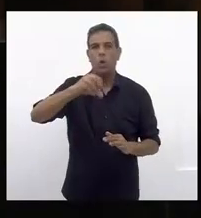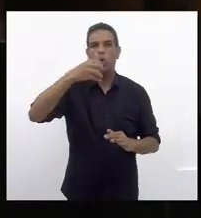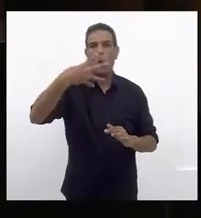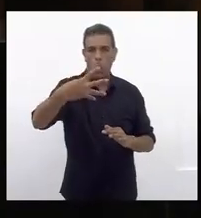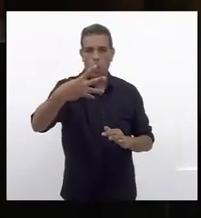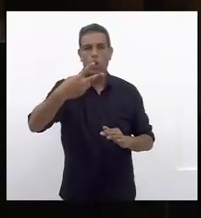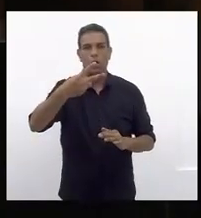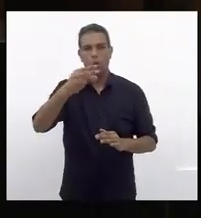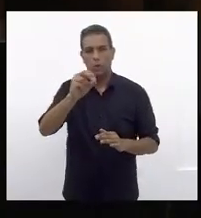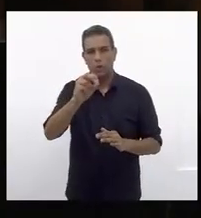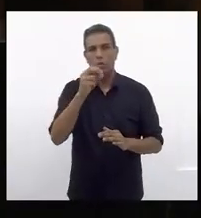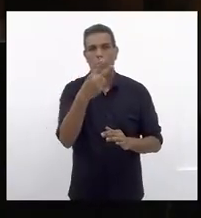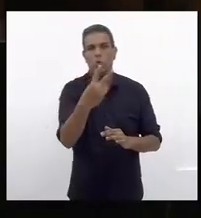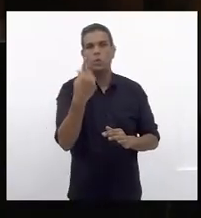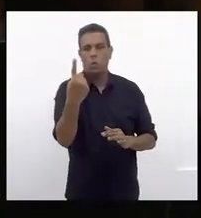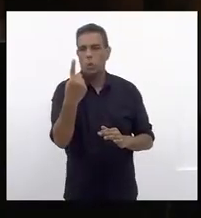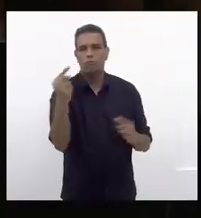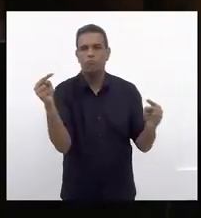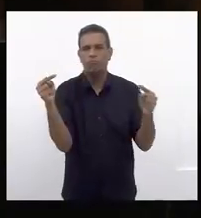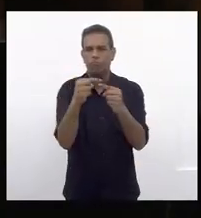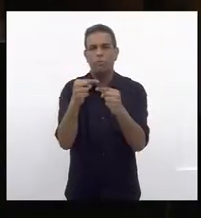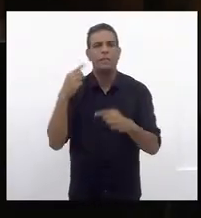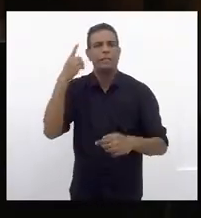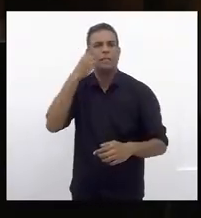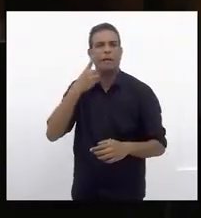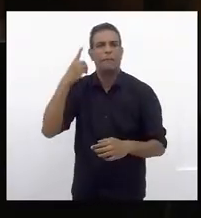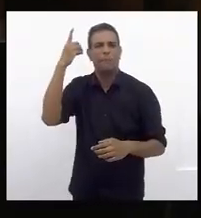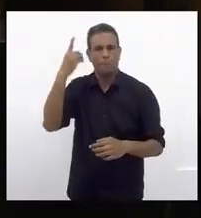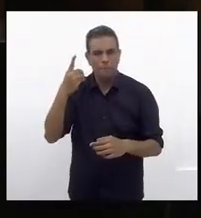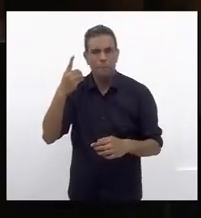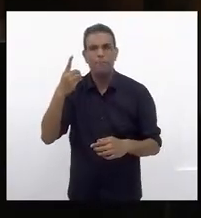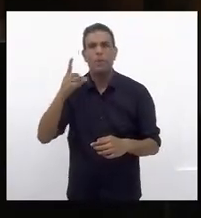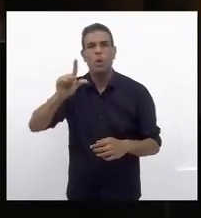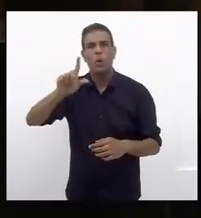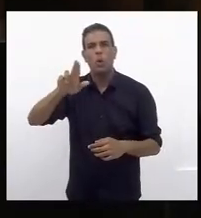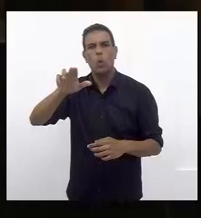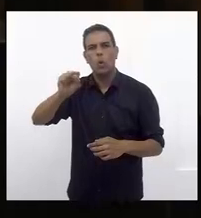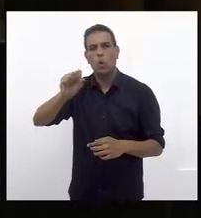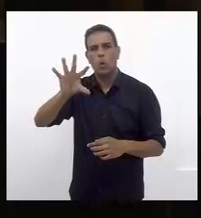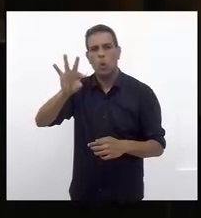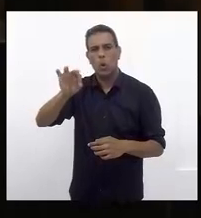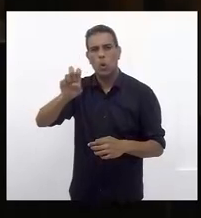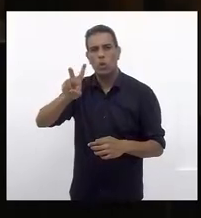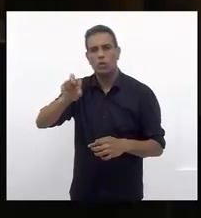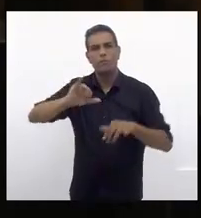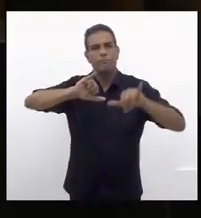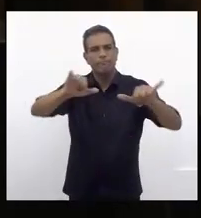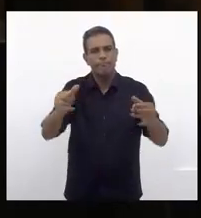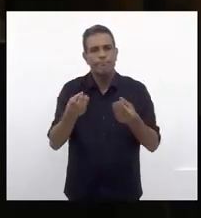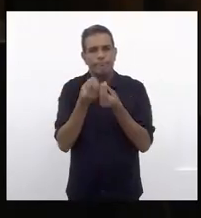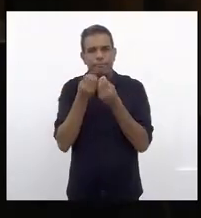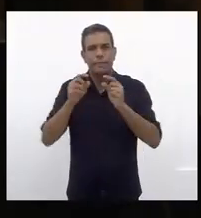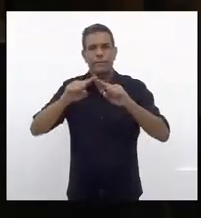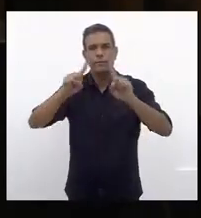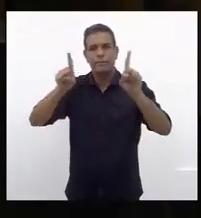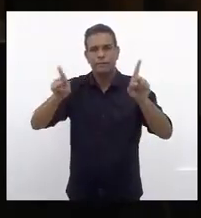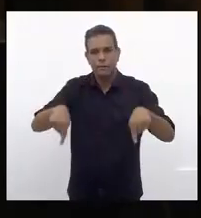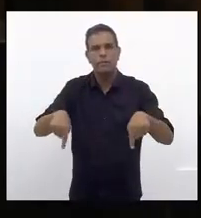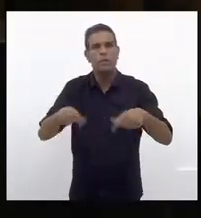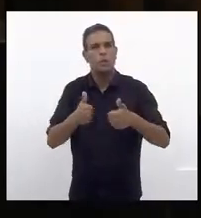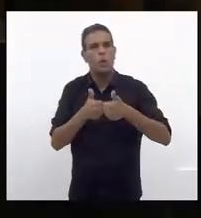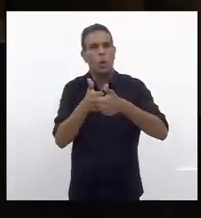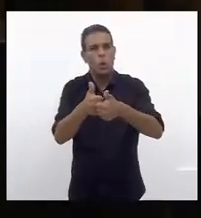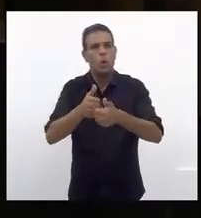4894 de 2021, do deputado Gustavo Schmidt, que dispõe sobre o aproveitamento dos empregados públicos da